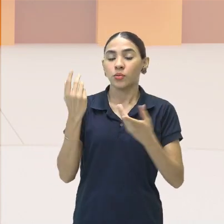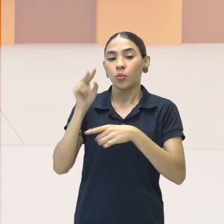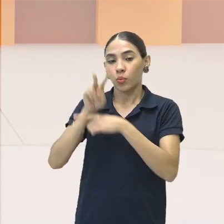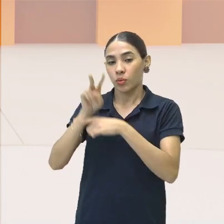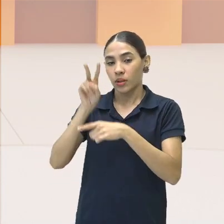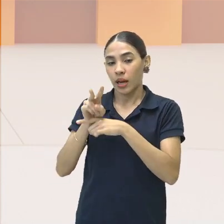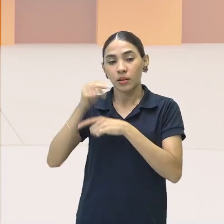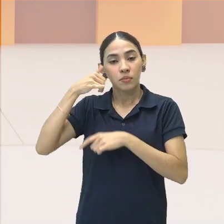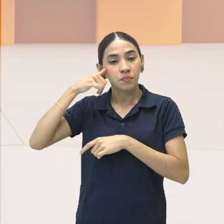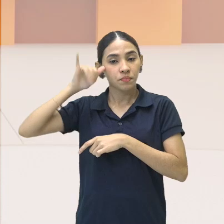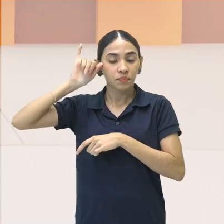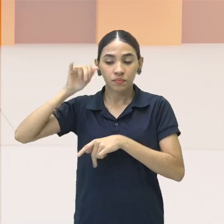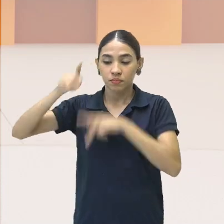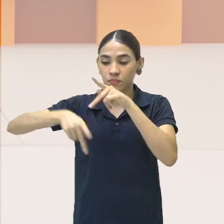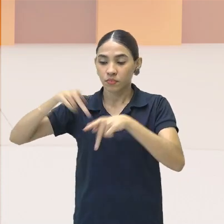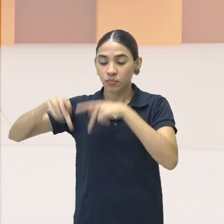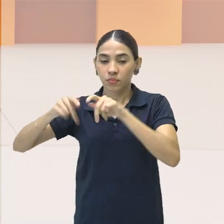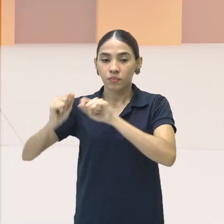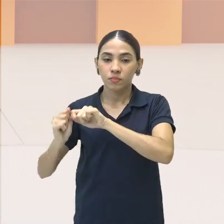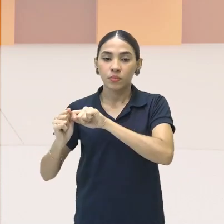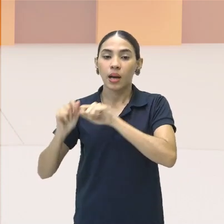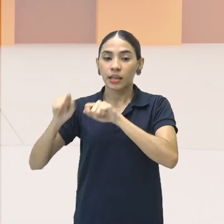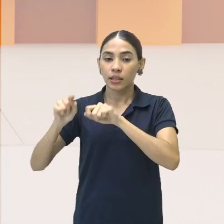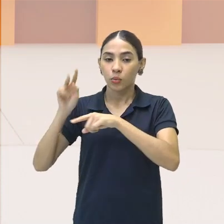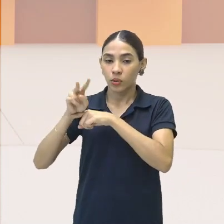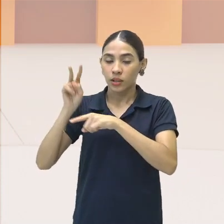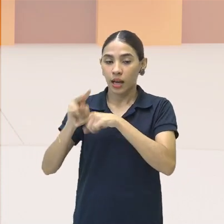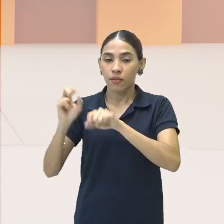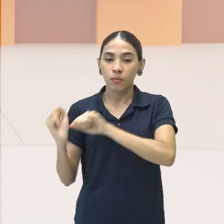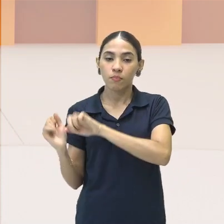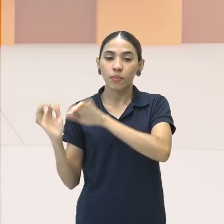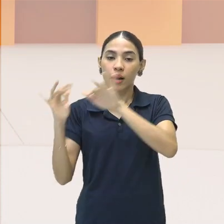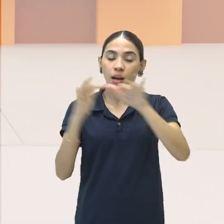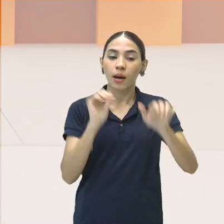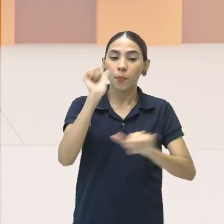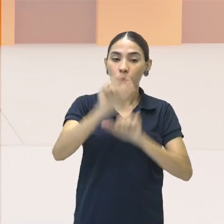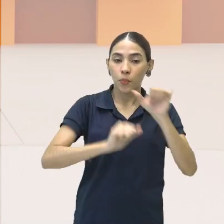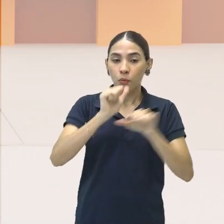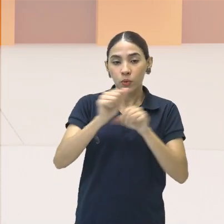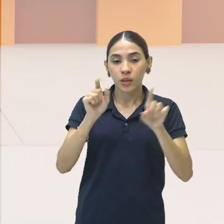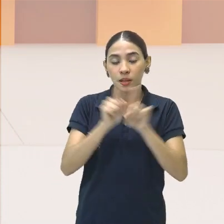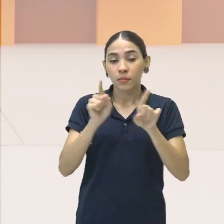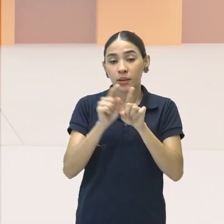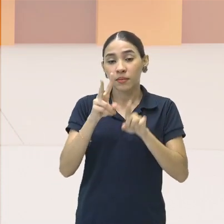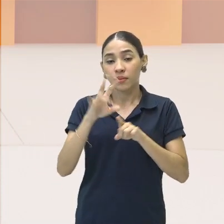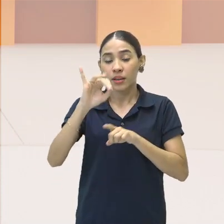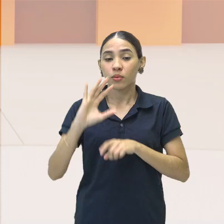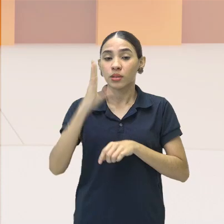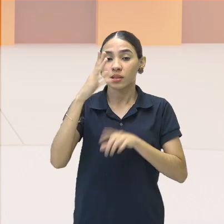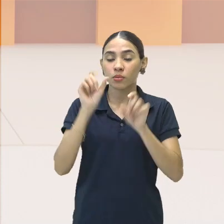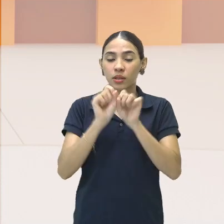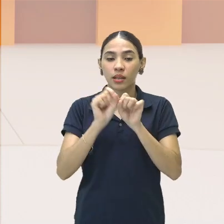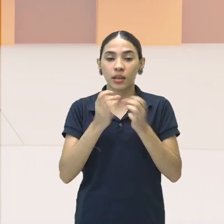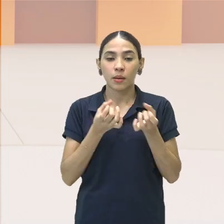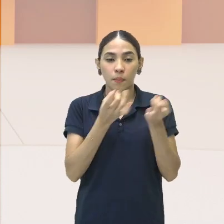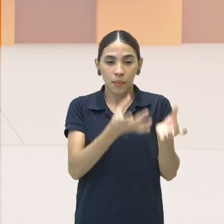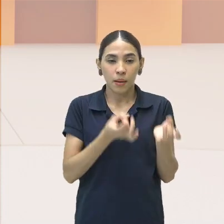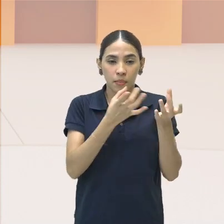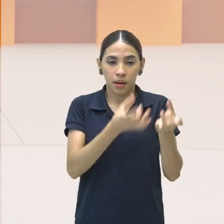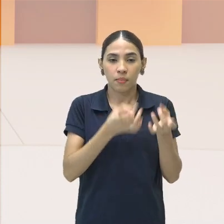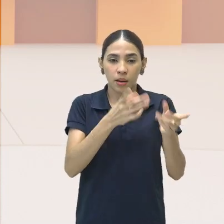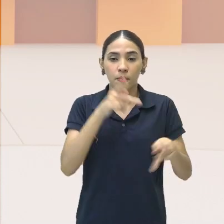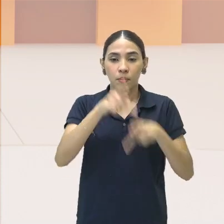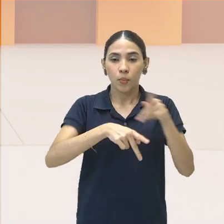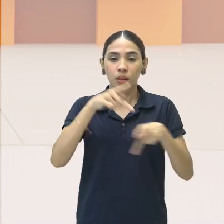eles saem do litoral e vão para o interior. E isso vai ocasionar também a expulsão de populações